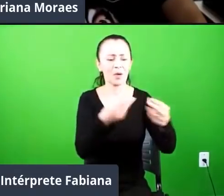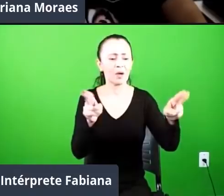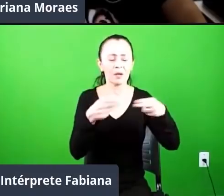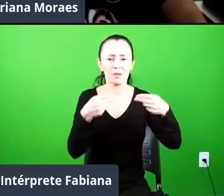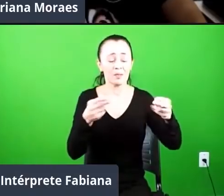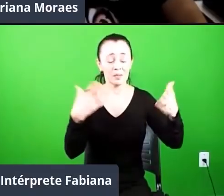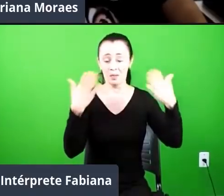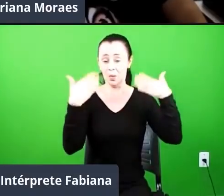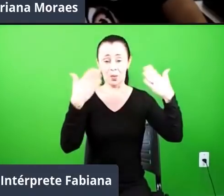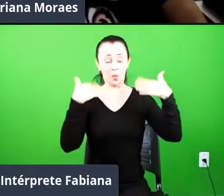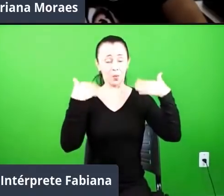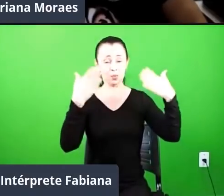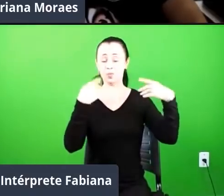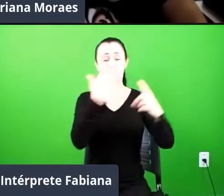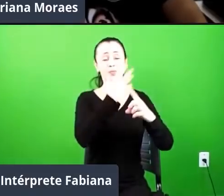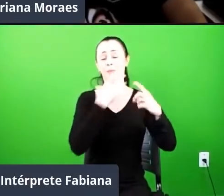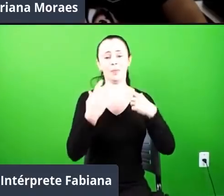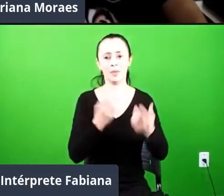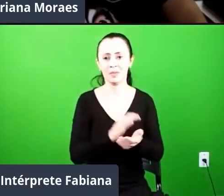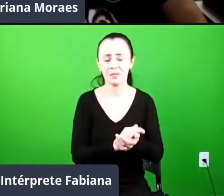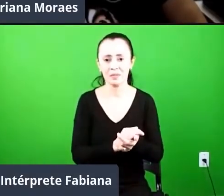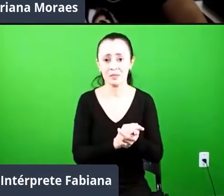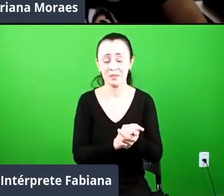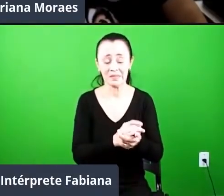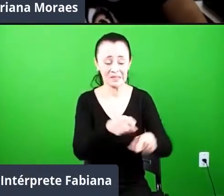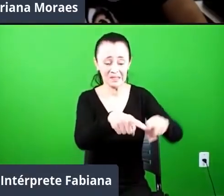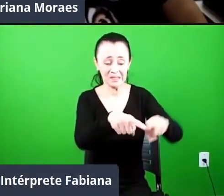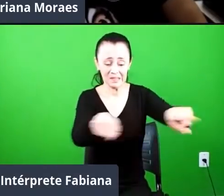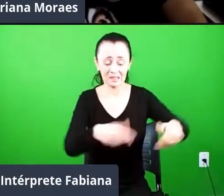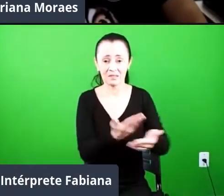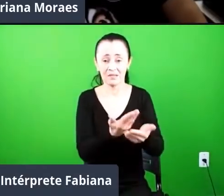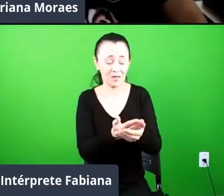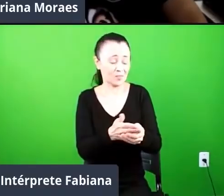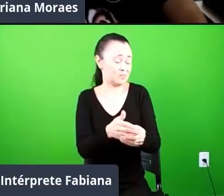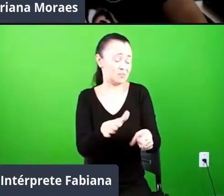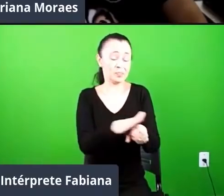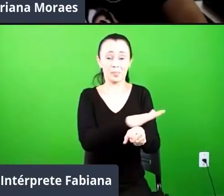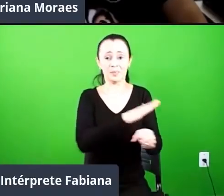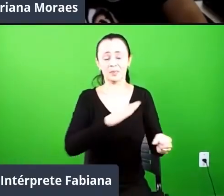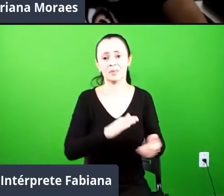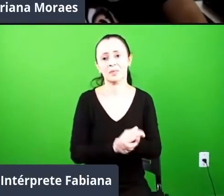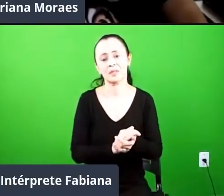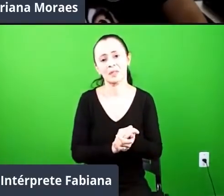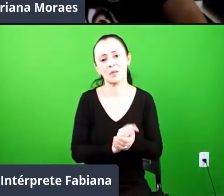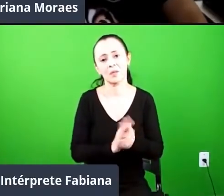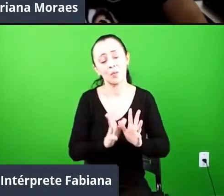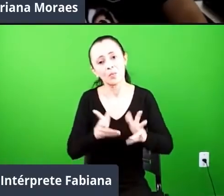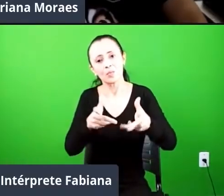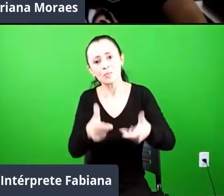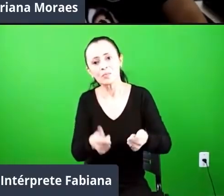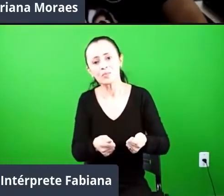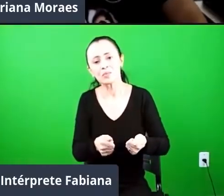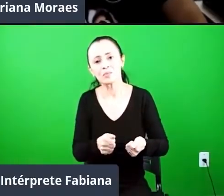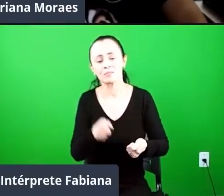não funciona, as salas estão cheias. Então, assim, essa uberização é um estudo que a professora Selma Venco vem fazendo há um tempo. E